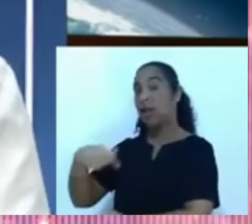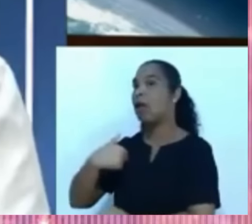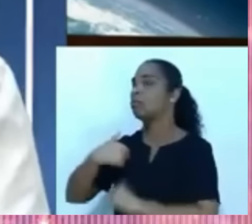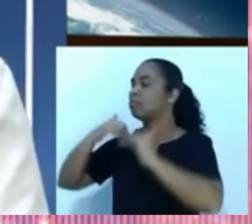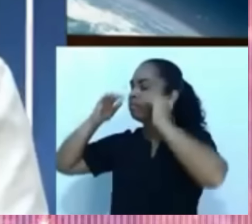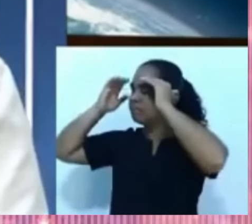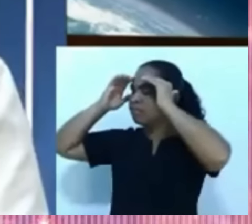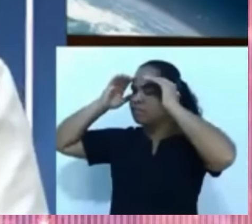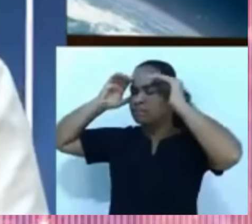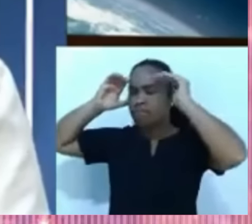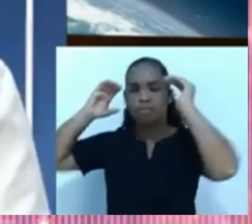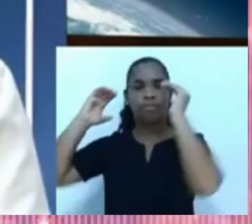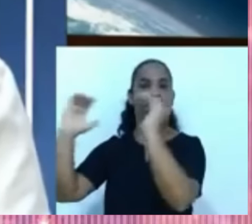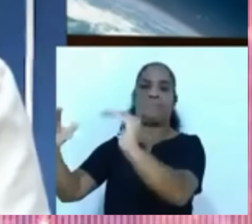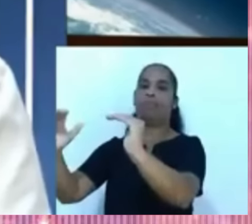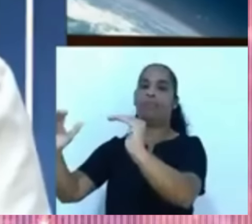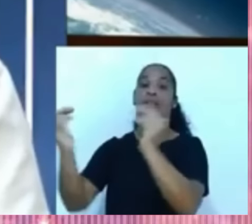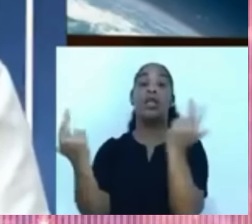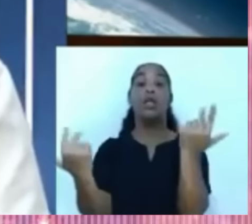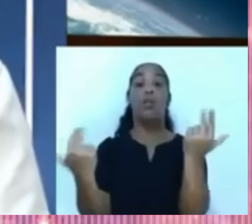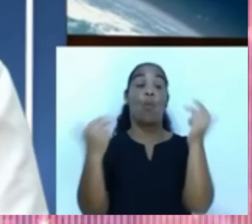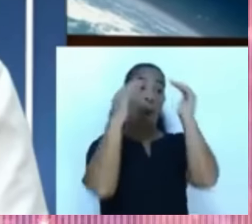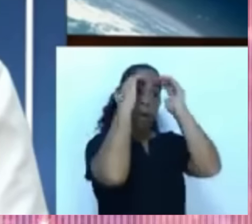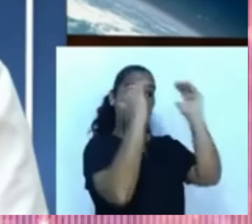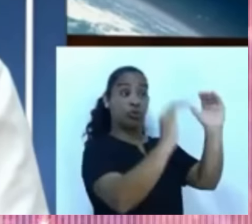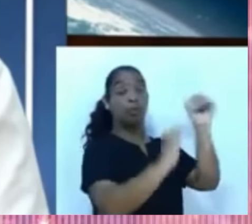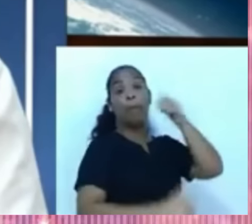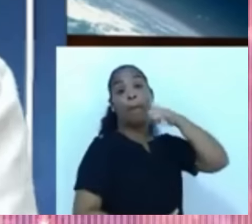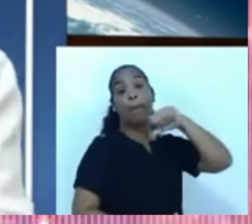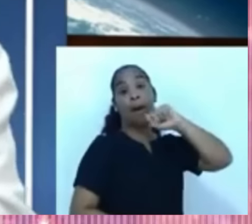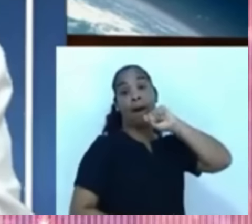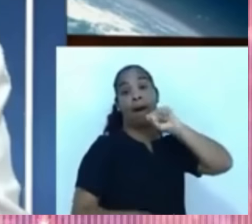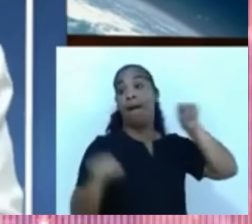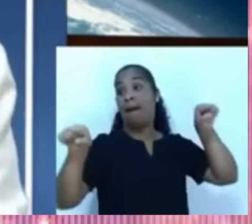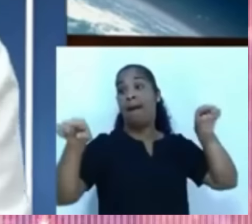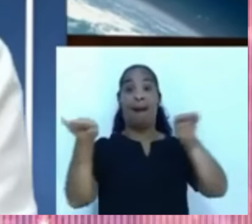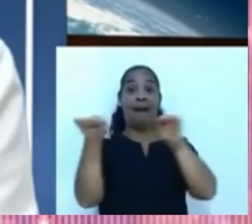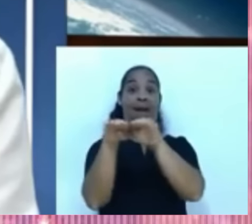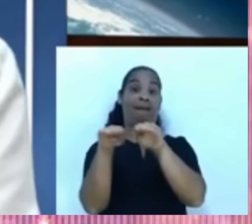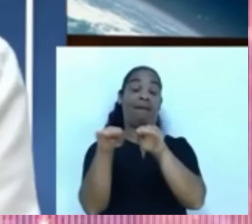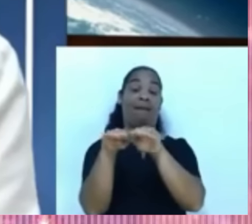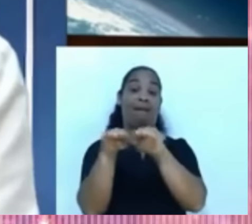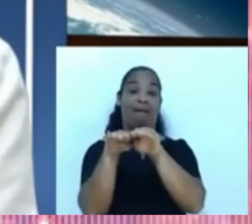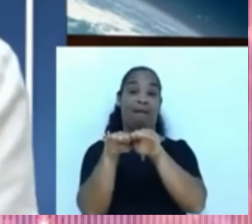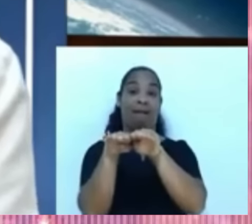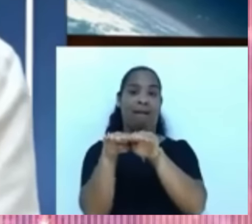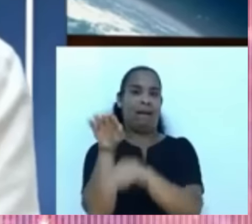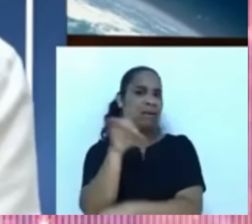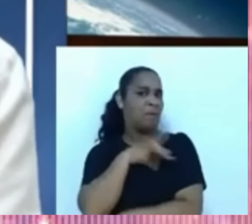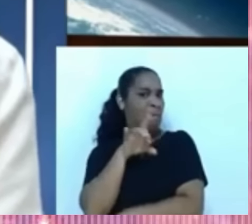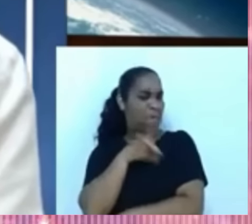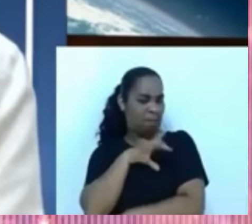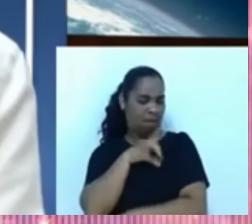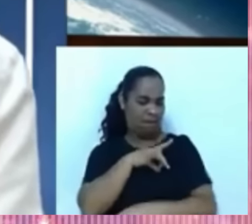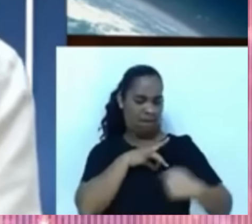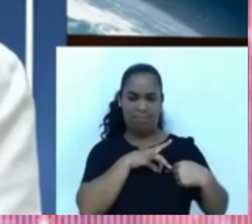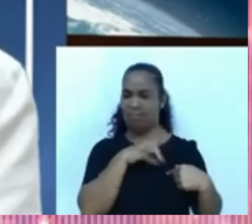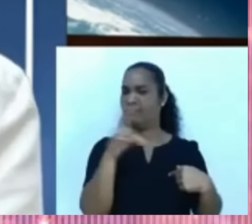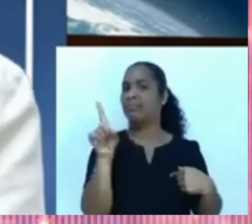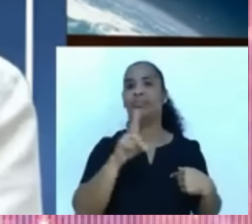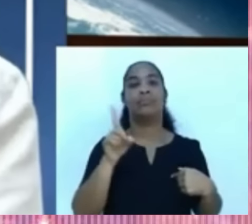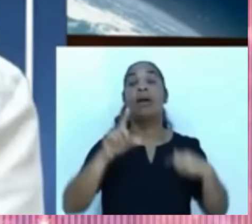tanto quanto minha mãe eram iguais não tinha temor tinha respeito